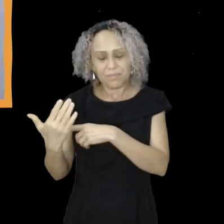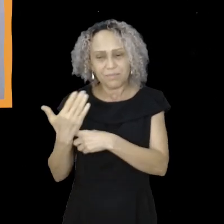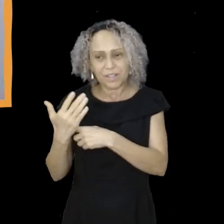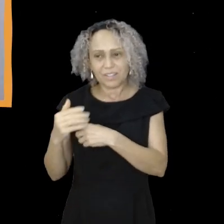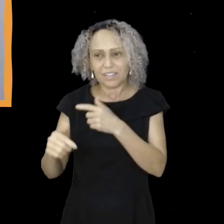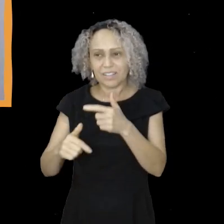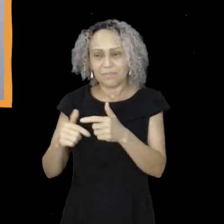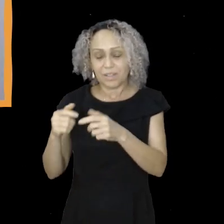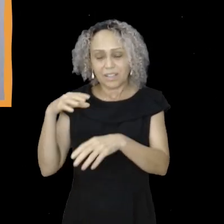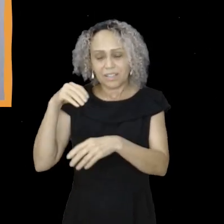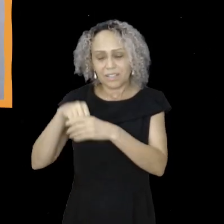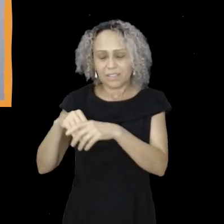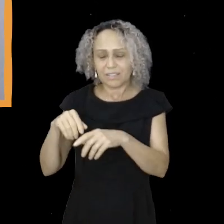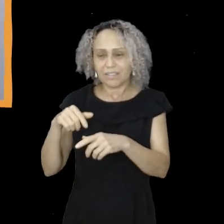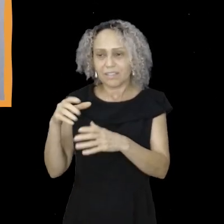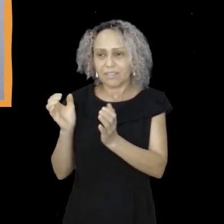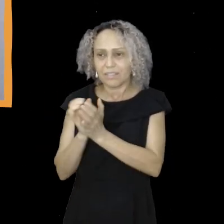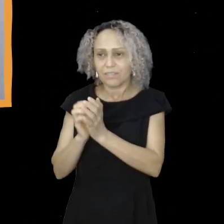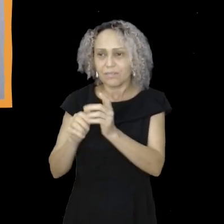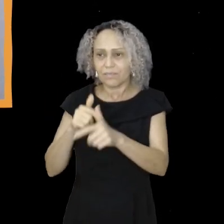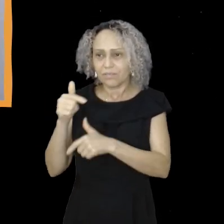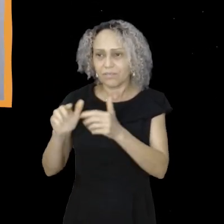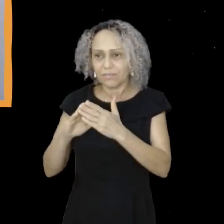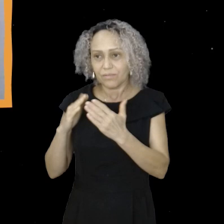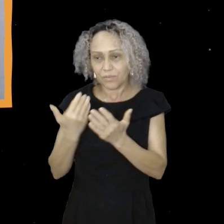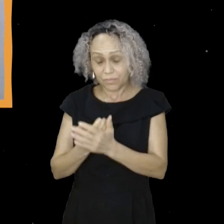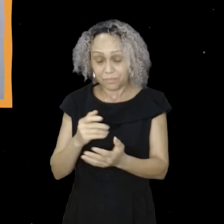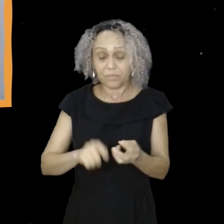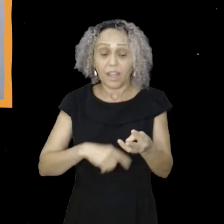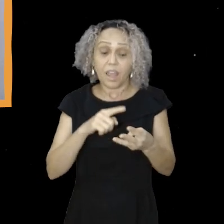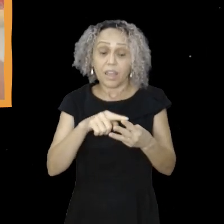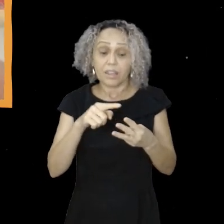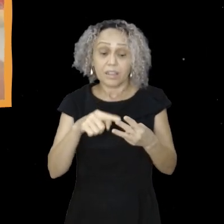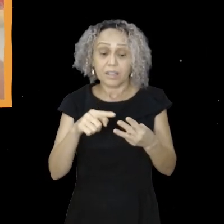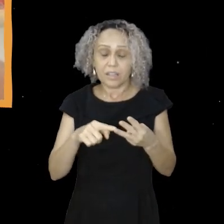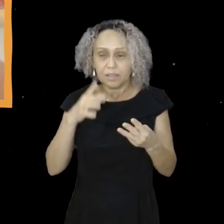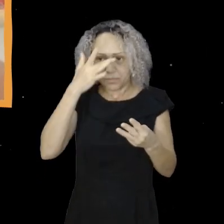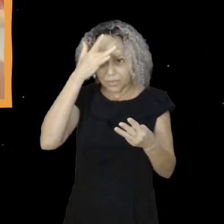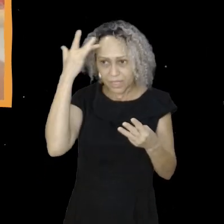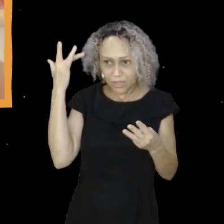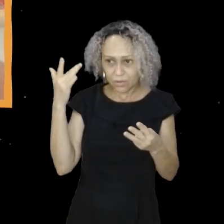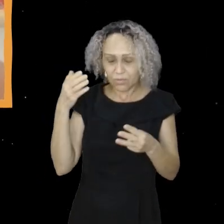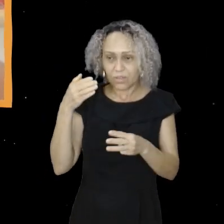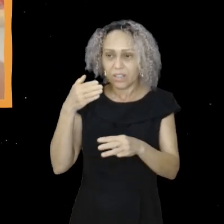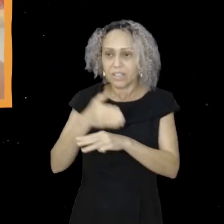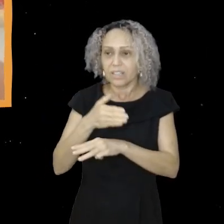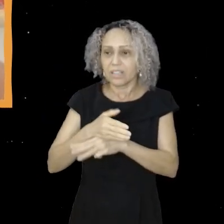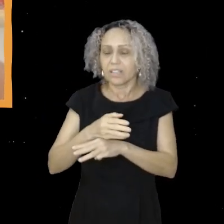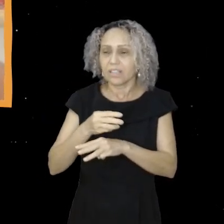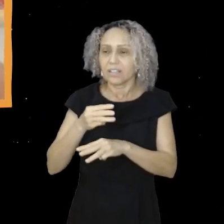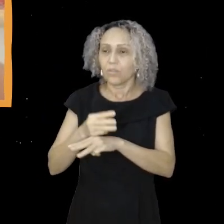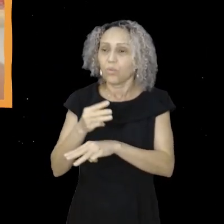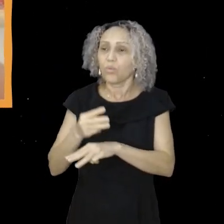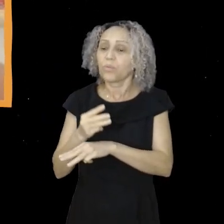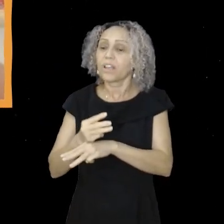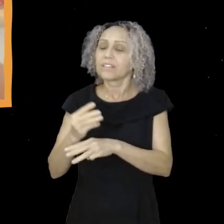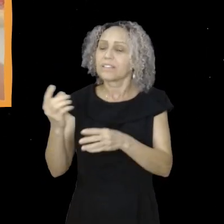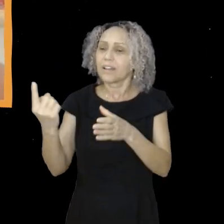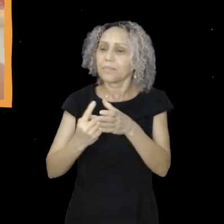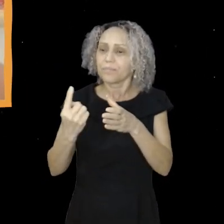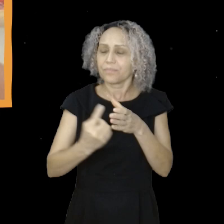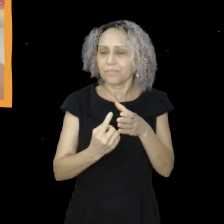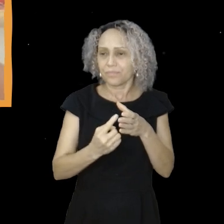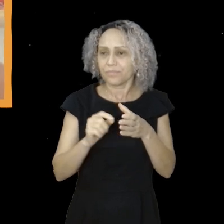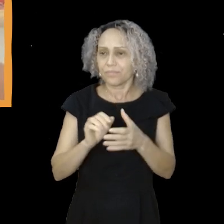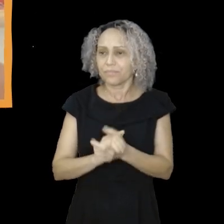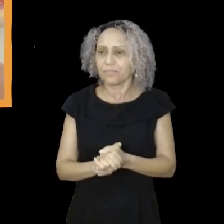3 lideranças petistas que você juntaria num grupo de WhatsApp e qual seria o nome desse grupo? A gente tinha um grupo, posso falar um que já tinha?